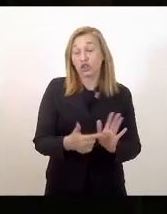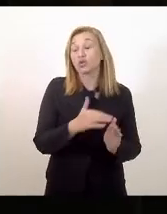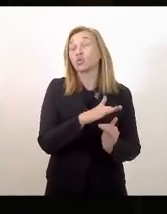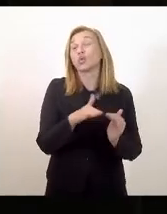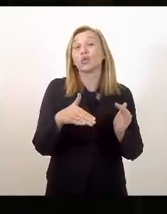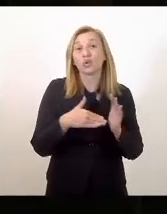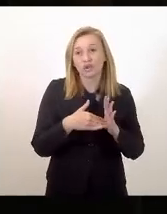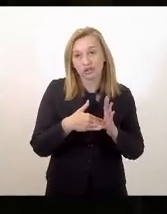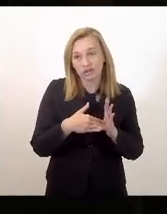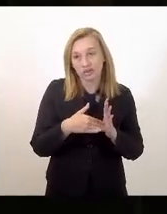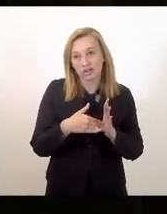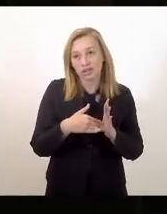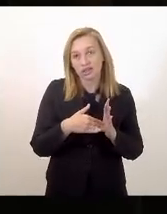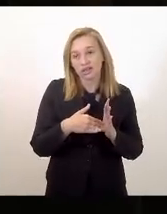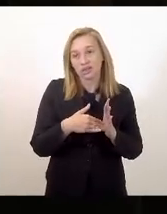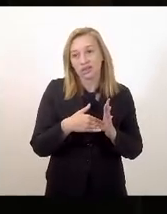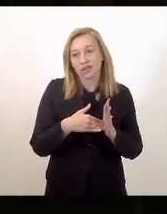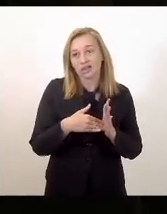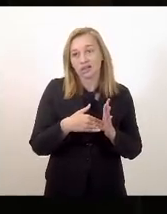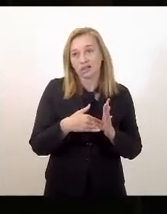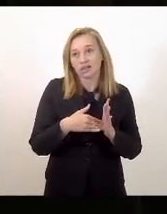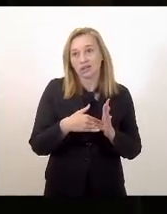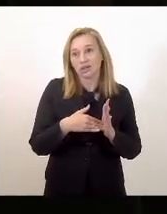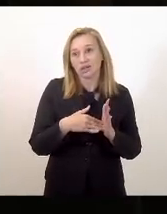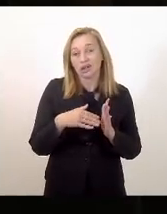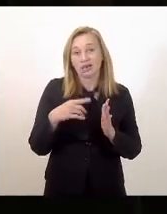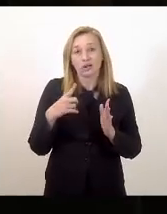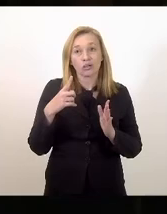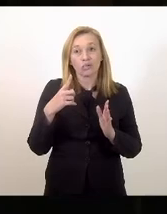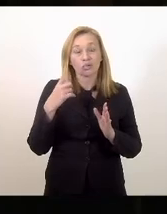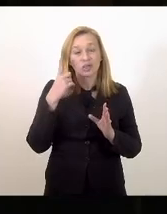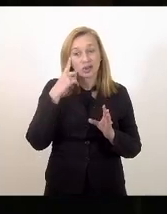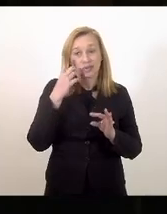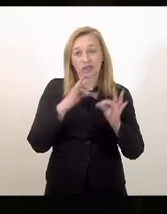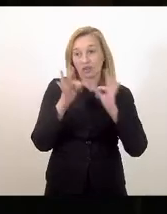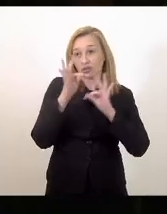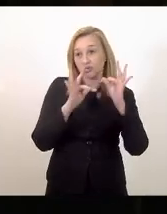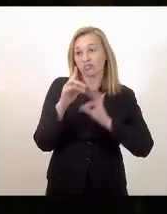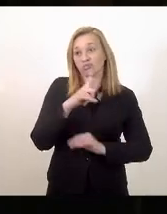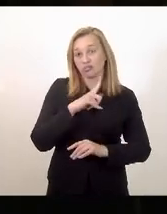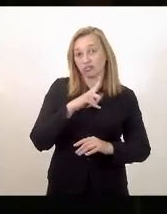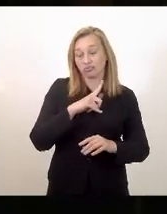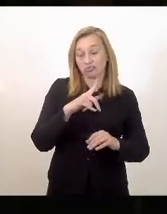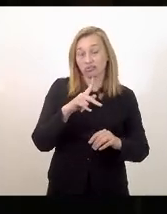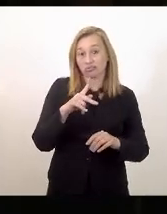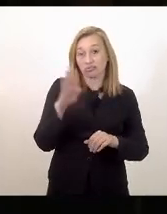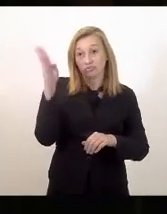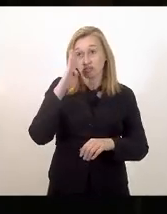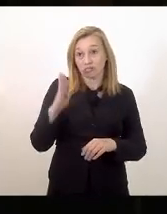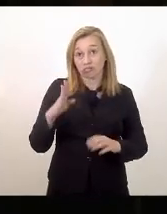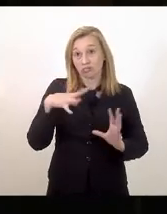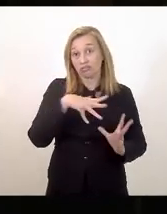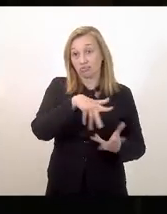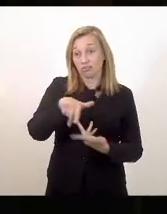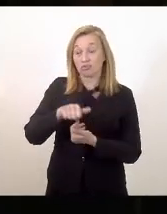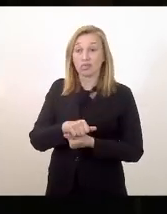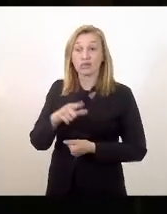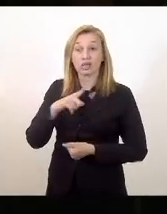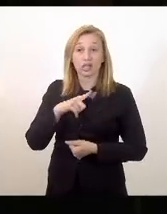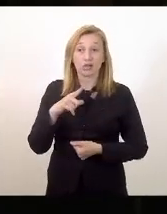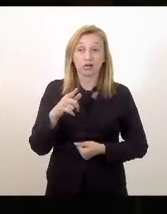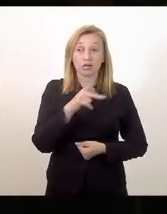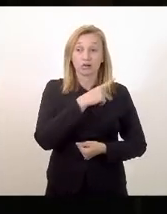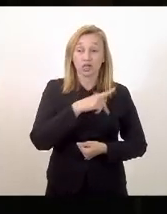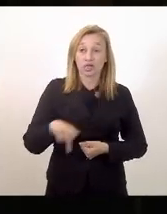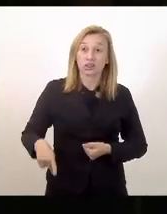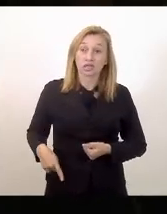toda a lógica tecnológica que temos no Brasil e no mundo, ter um presidente da República